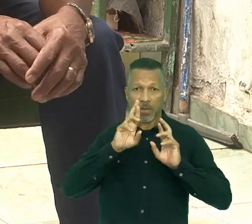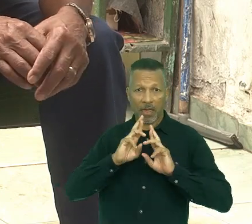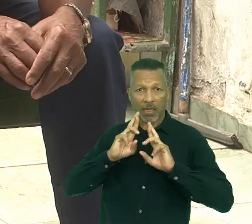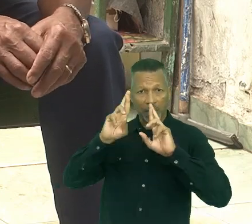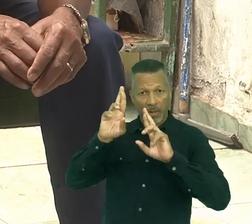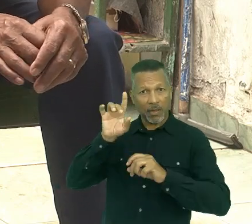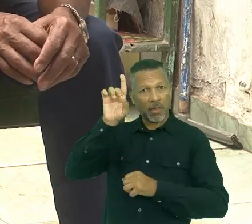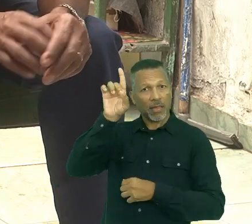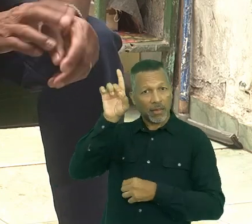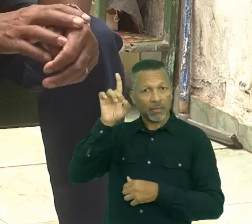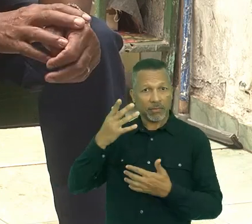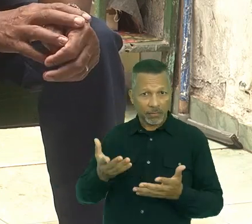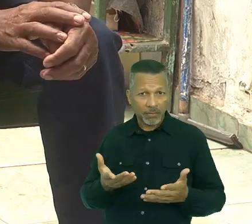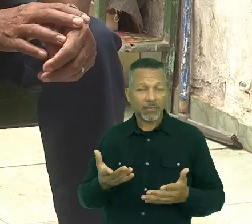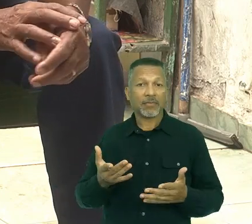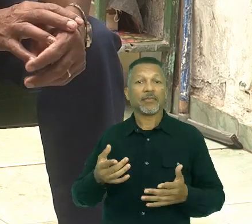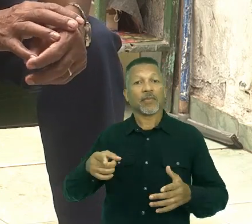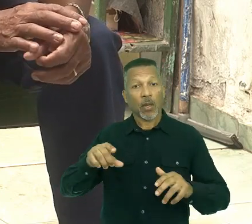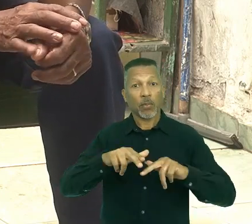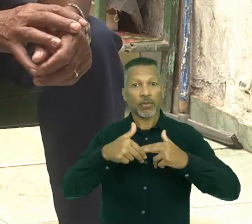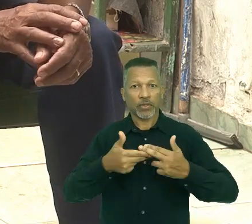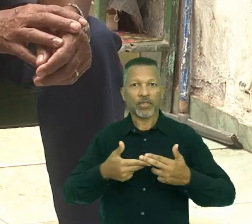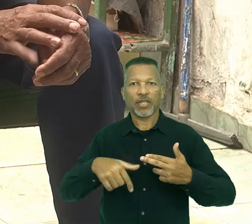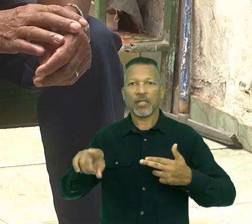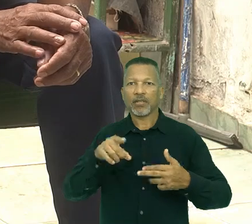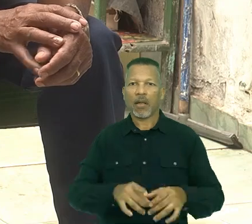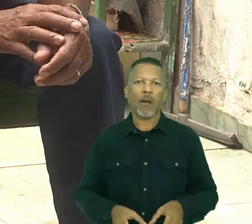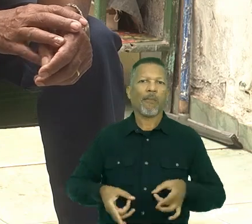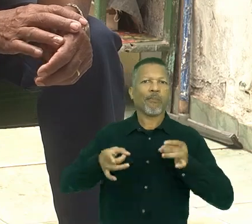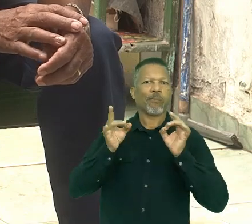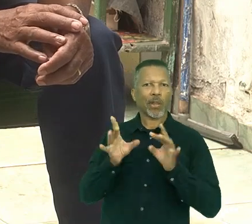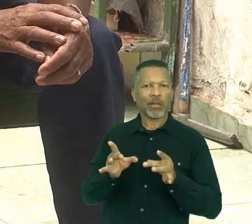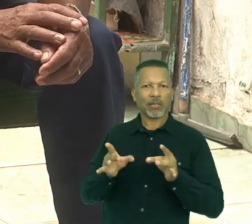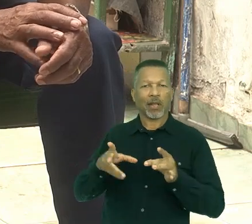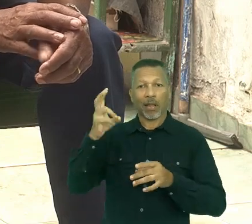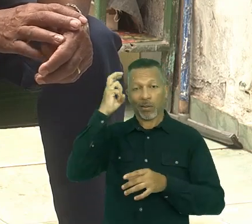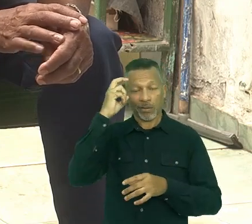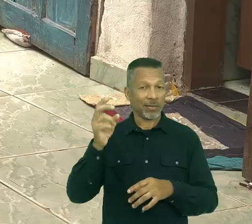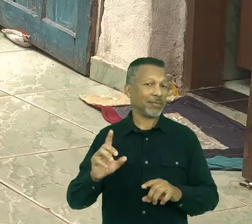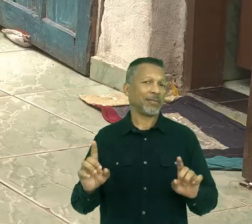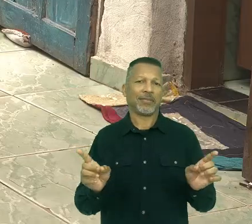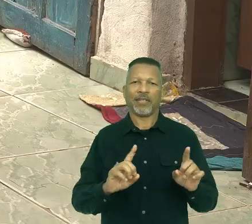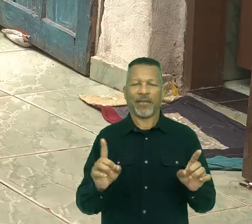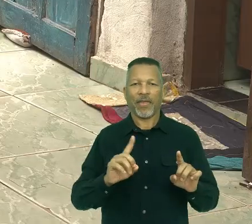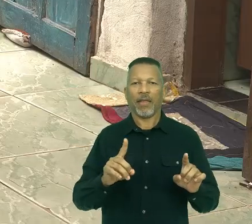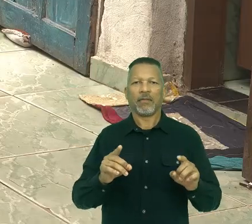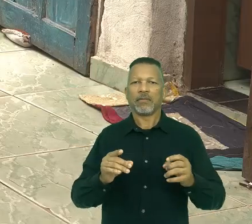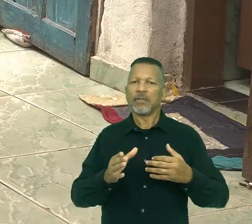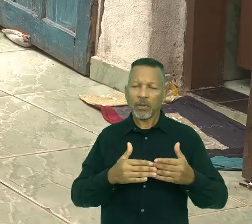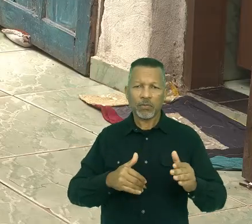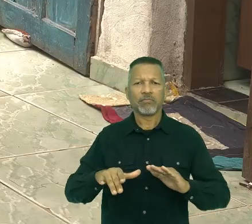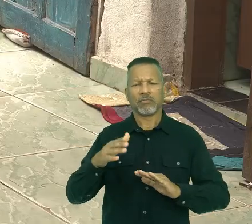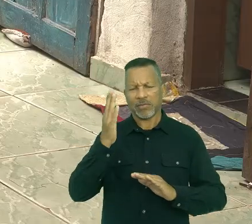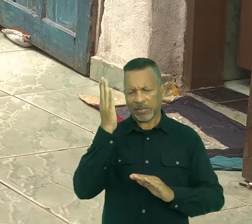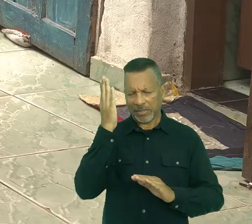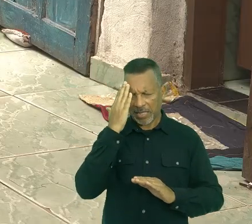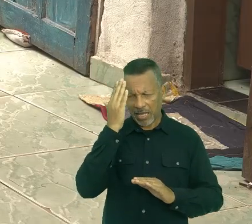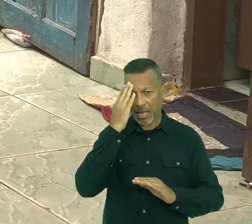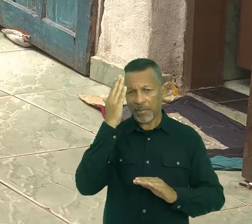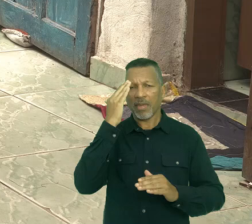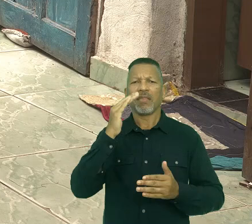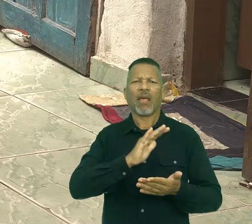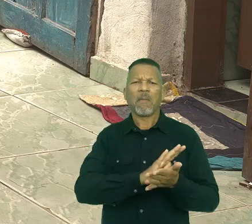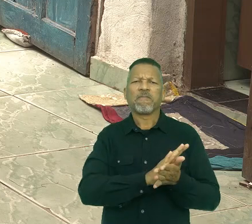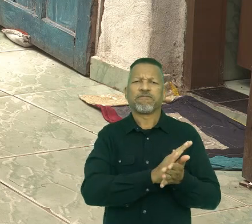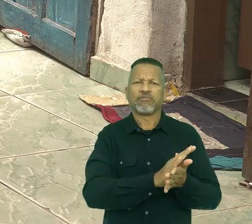respeitar a Deus. Então é por isso que a gente não pode deixar de desistir dessa cultura. Mesmo quem sabe que a